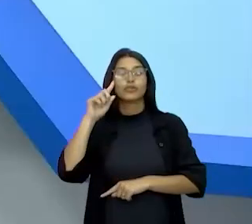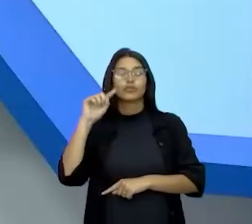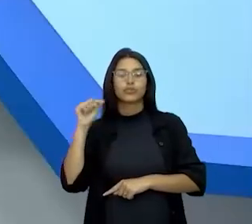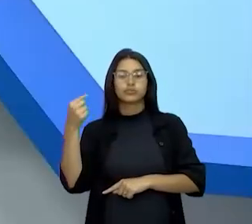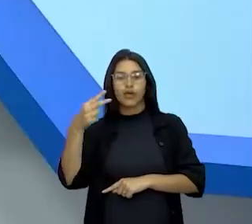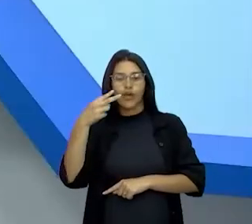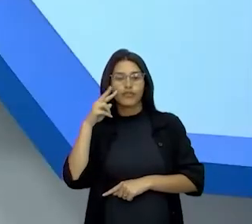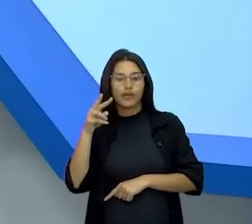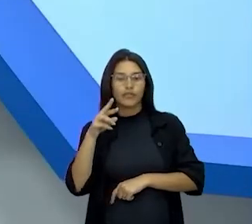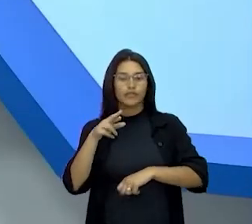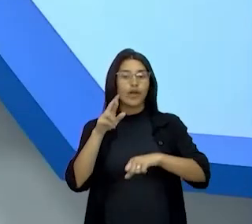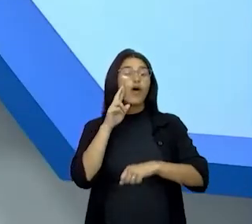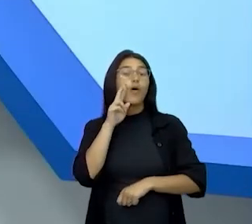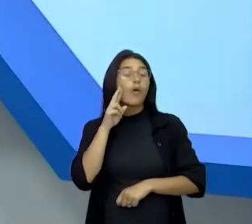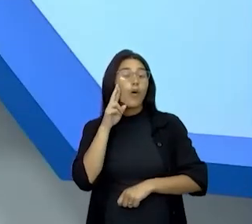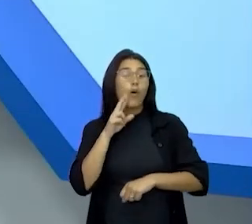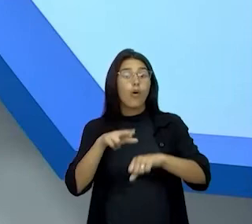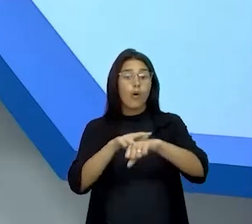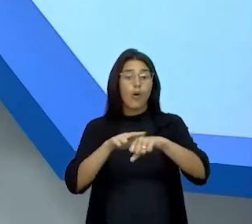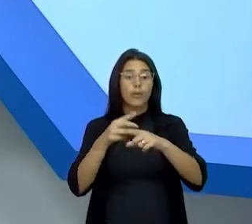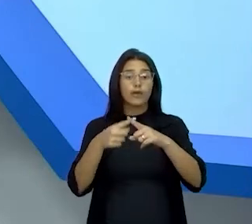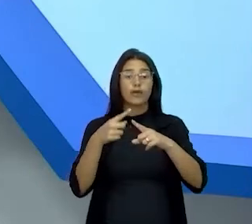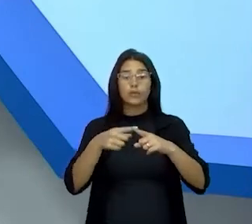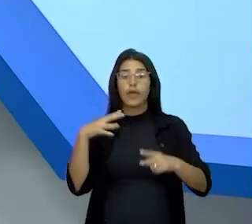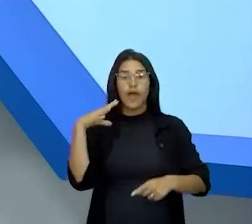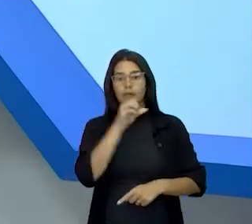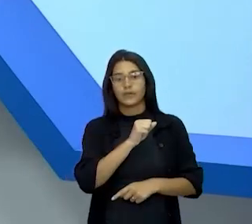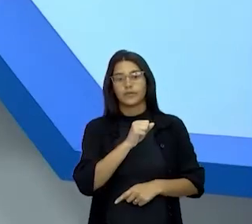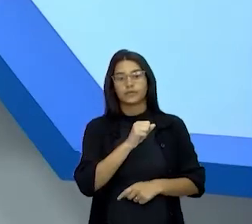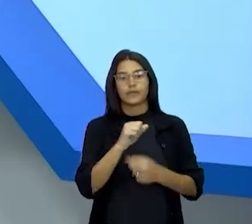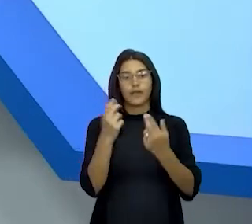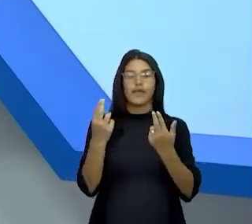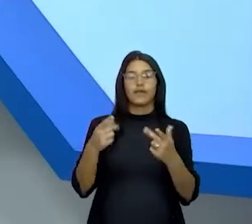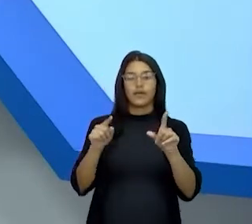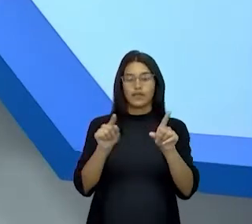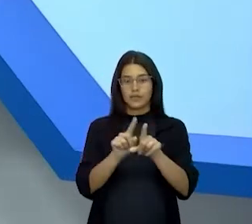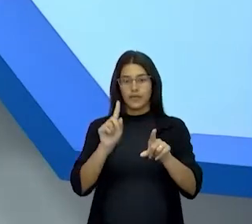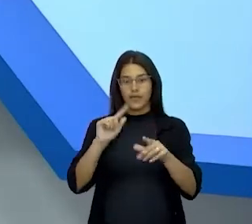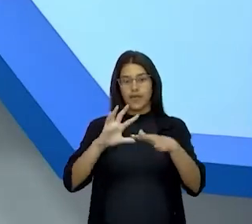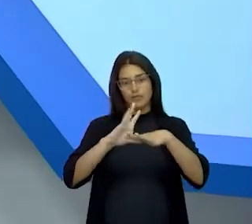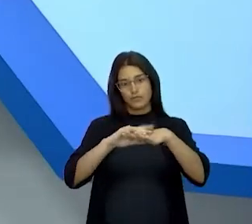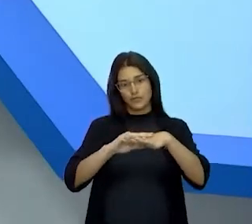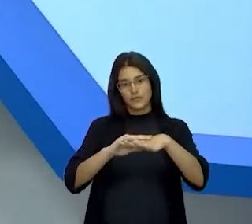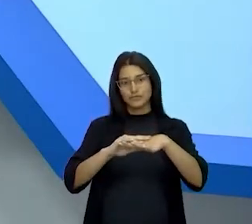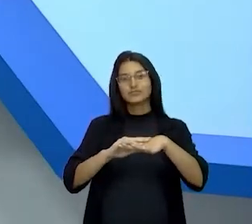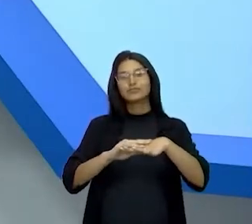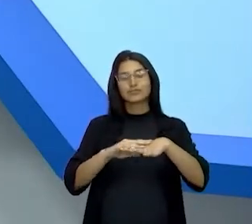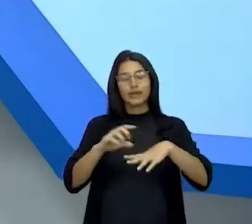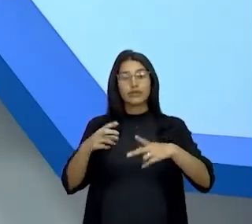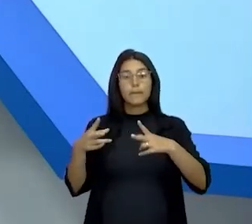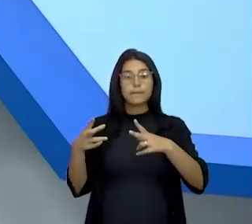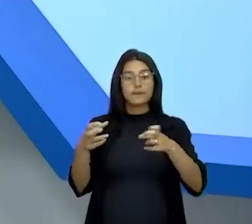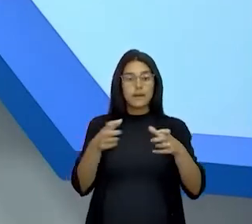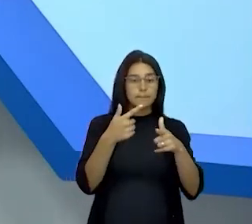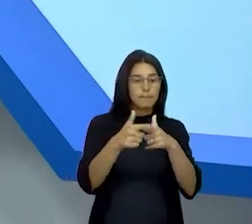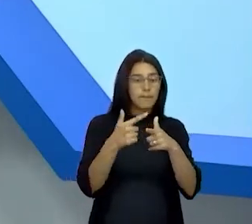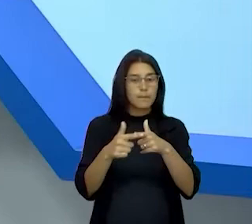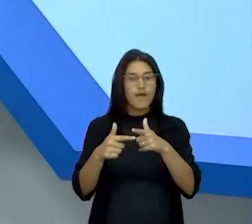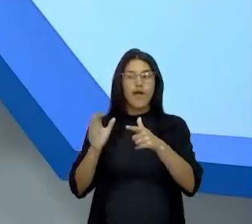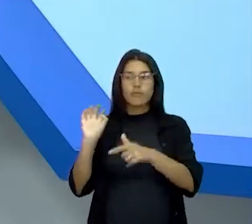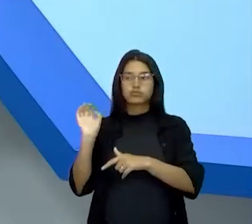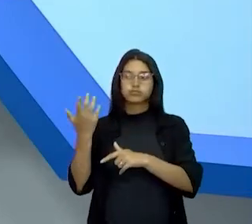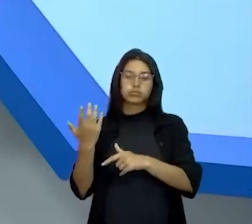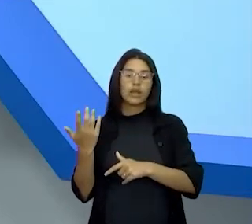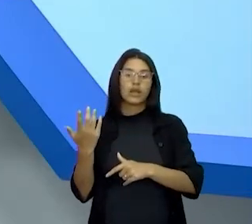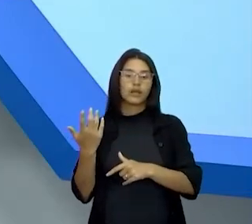gente vê que vai ficar roxo, porque não é geralmente imediatamente? A mesma coisa é essa doença, né? Esse problema que vai